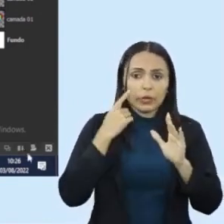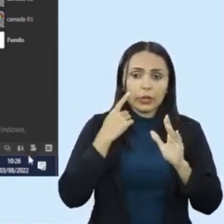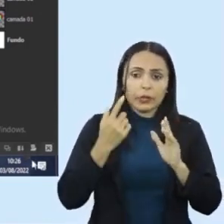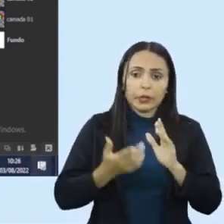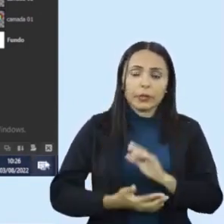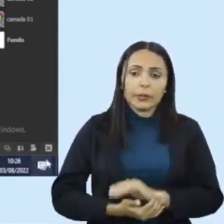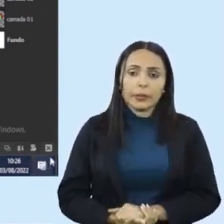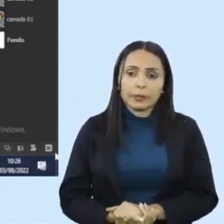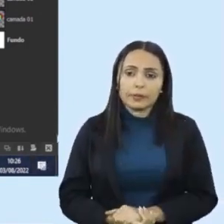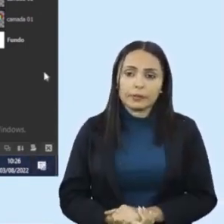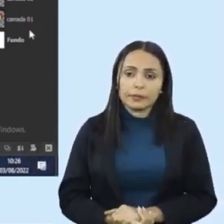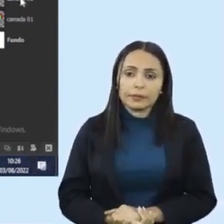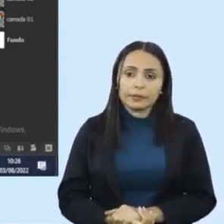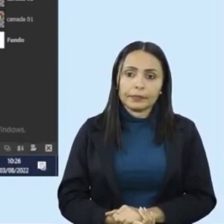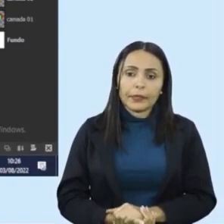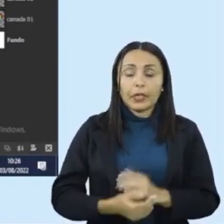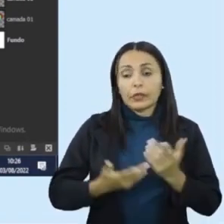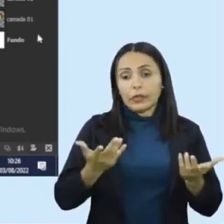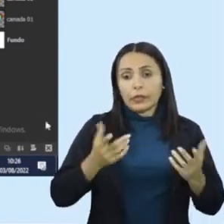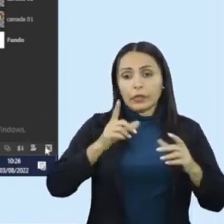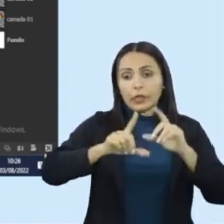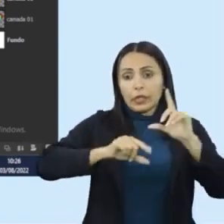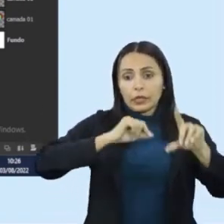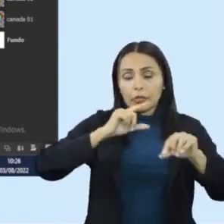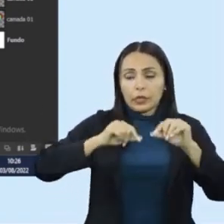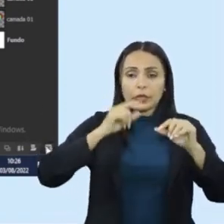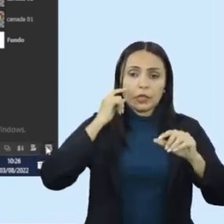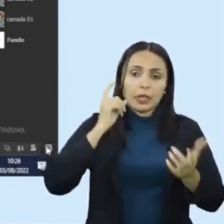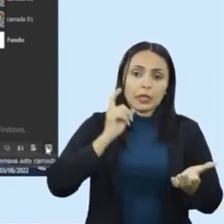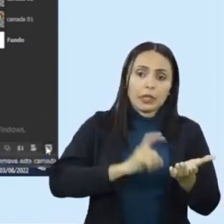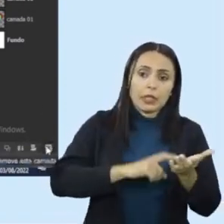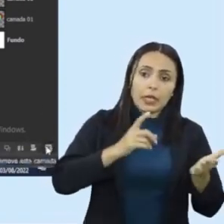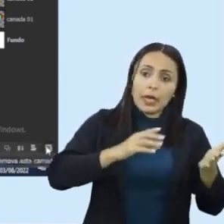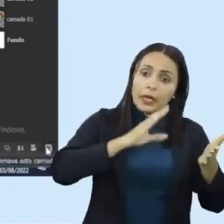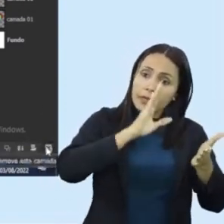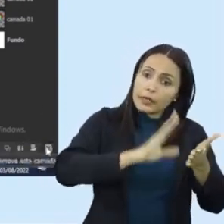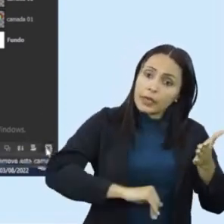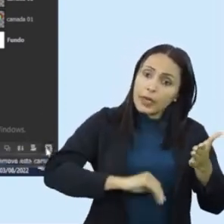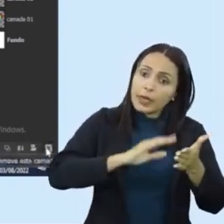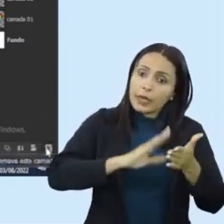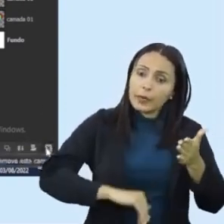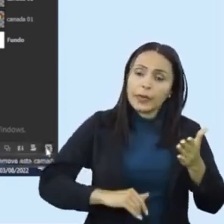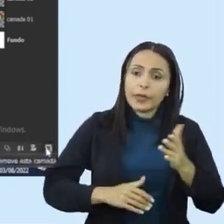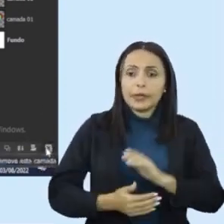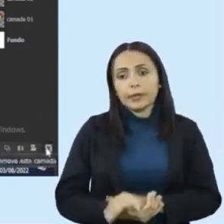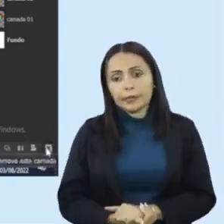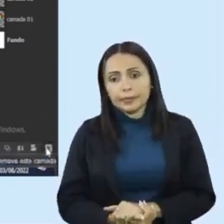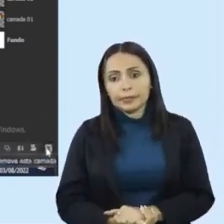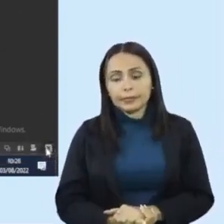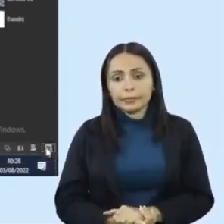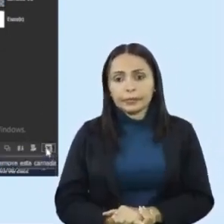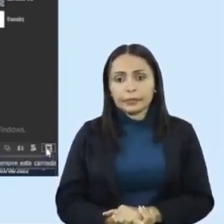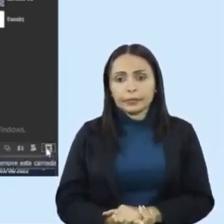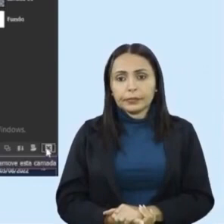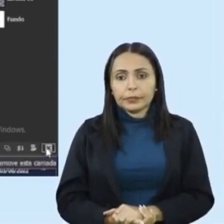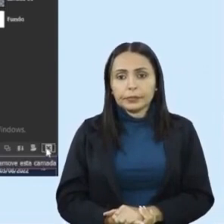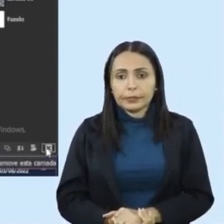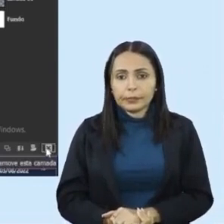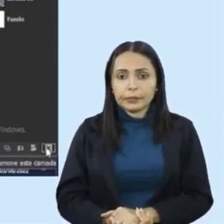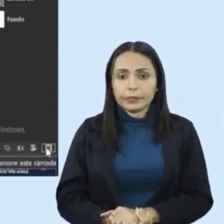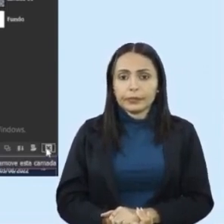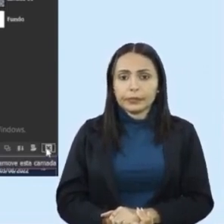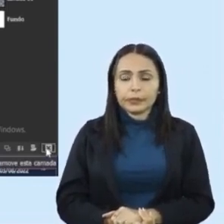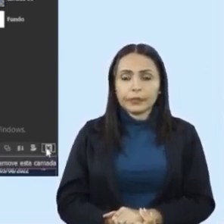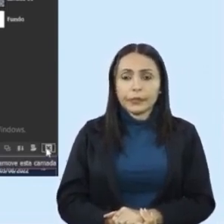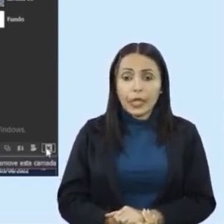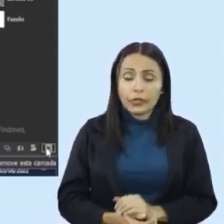caixa de diálogos camadas. A gente seleciona ela, só clicar em remover esta camada e a camada vai ser removida. Bom,